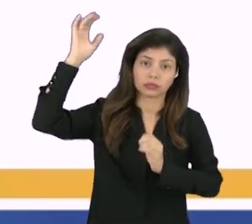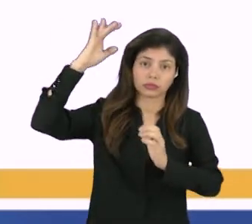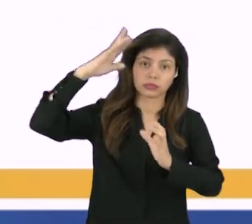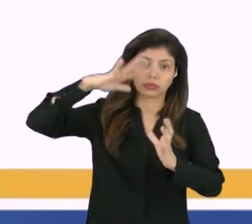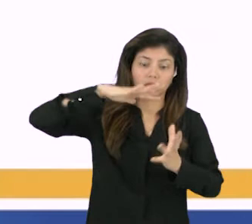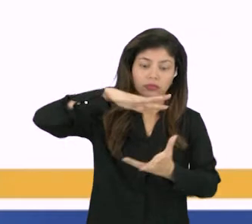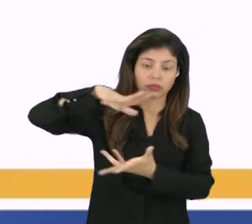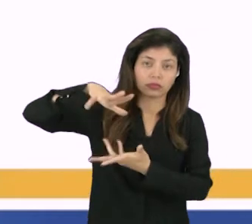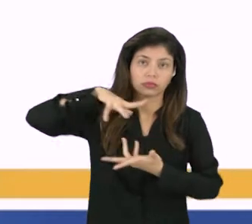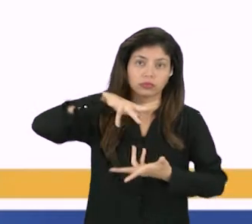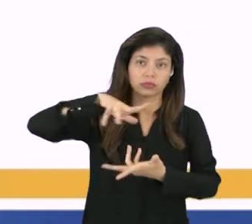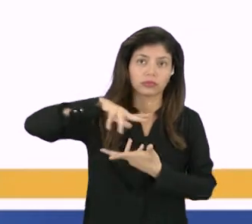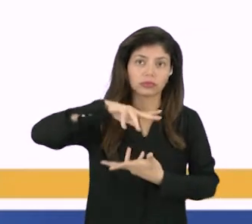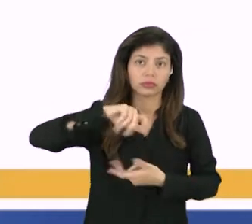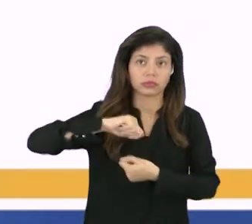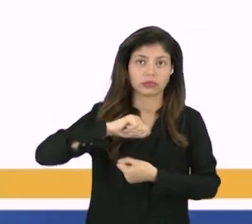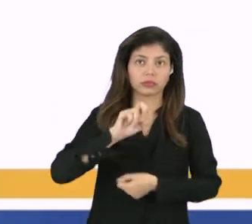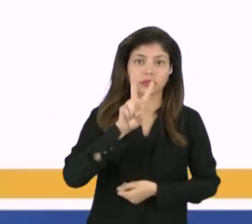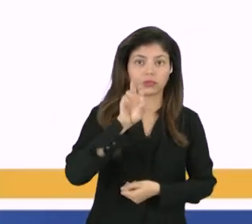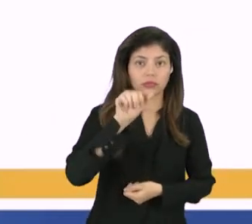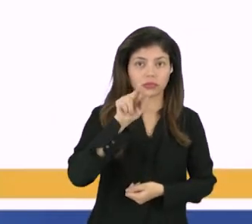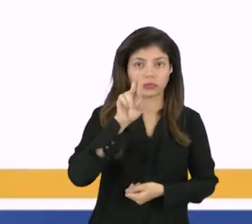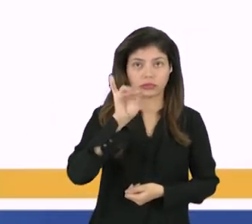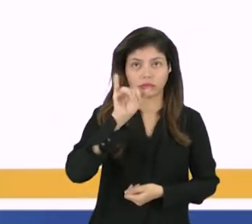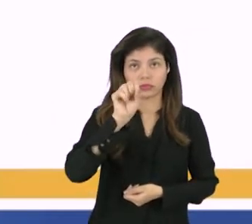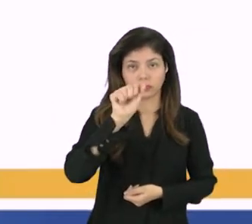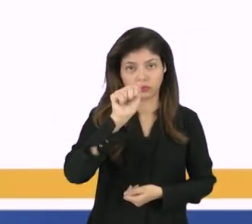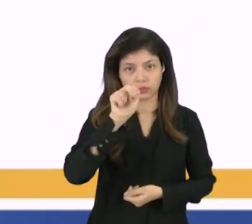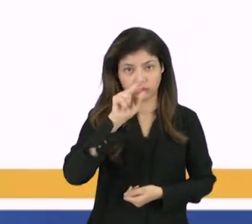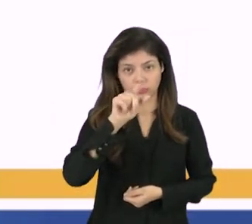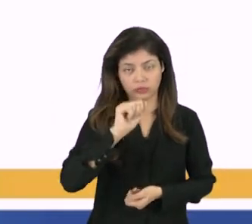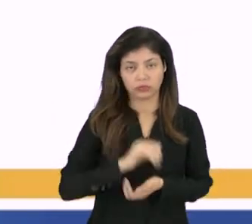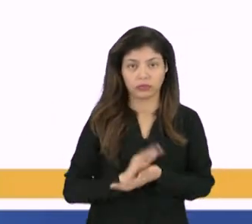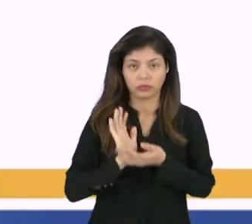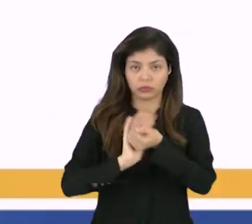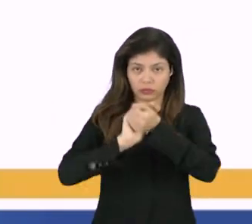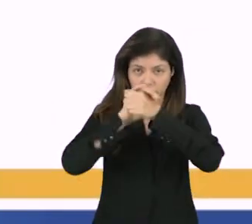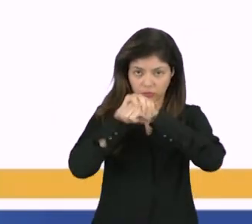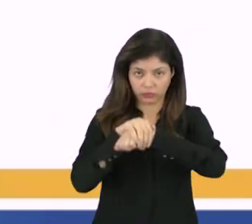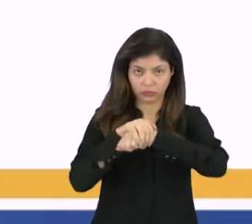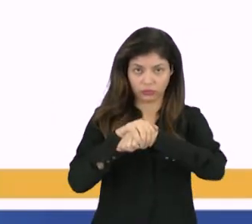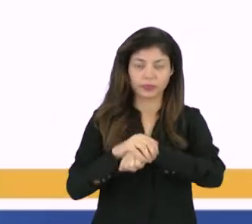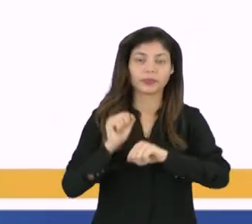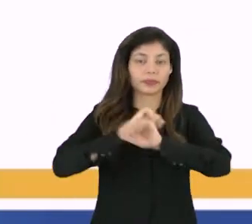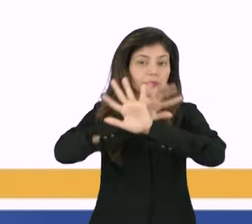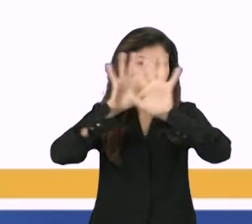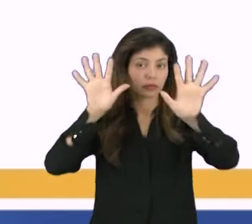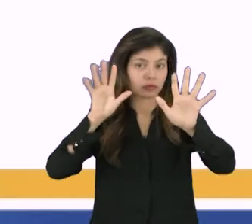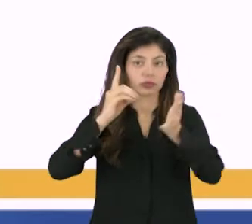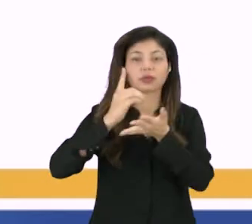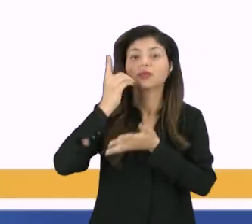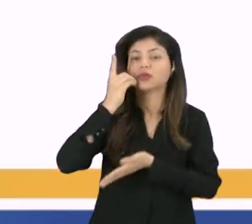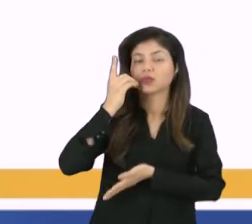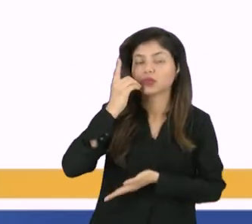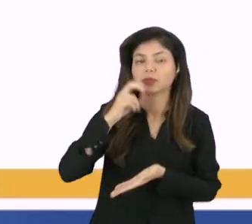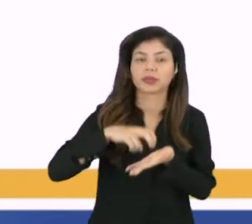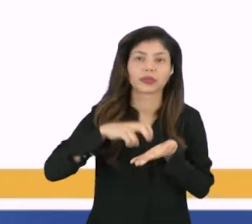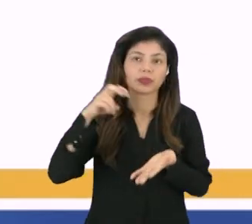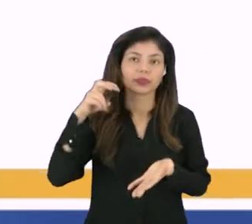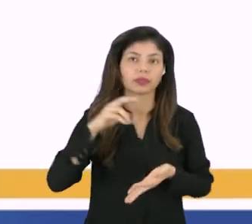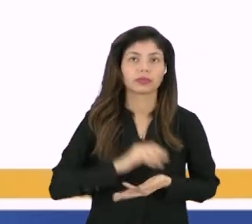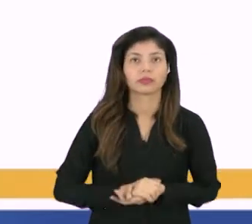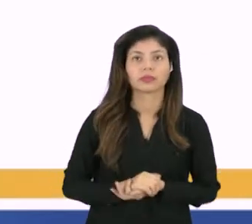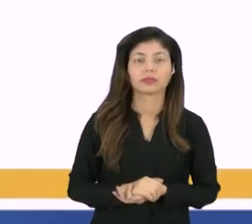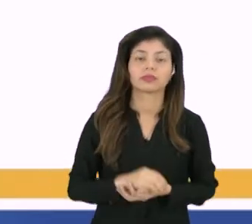planeta Vênus, tá? Aquele lado que está escuro ali é a noite e do lado que está claro ali é o dia, tá?